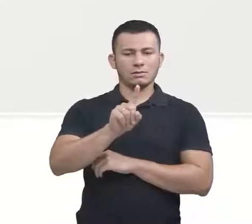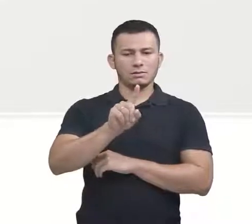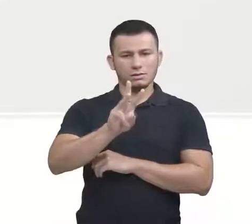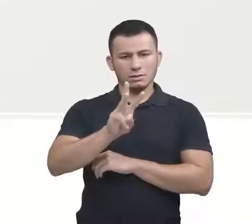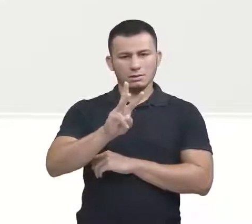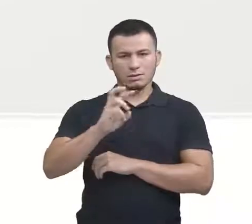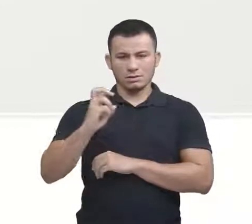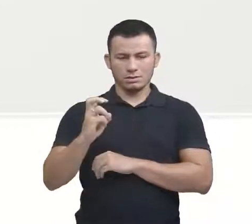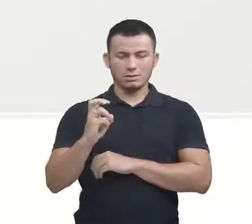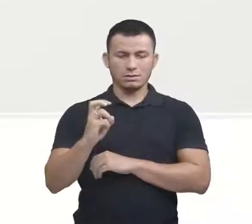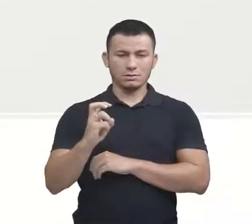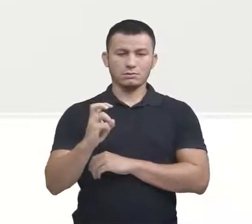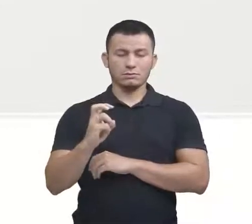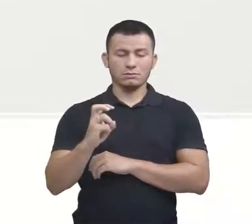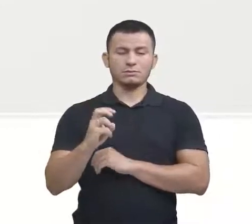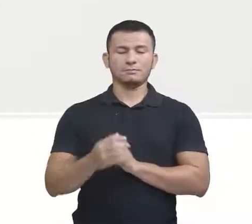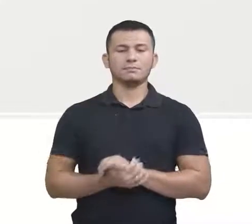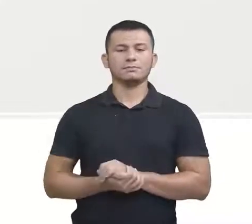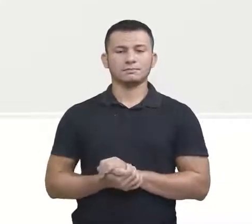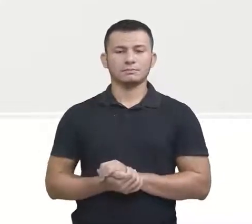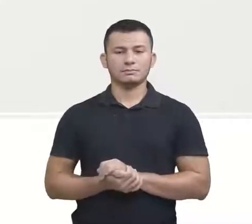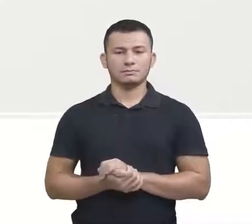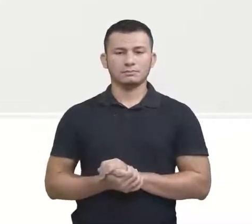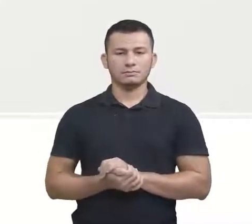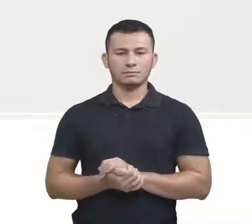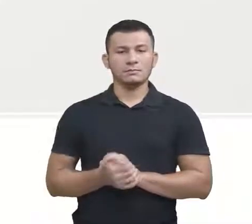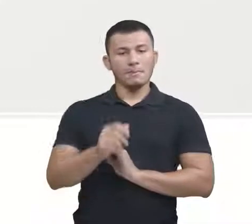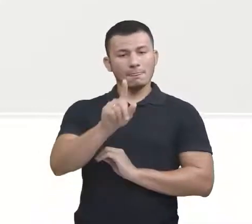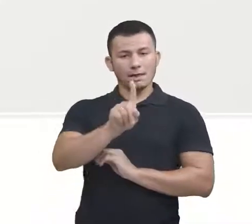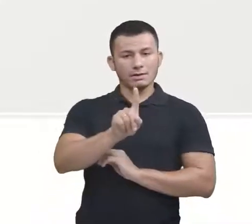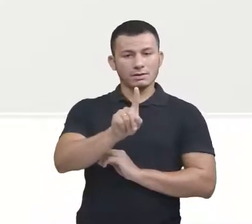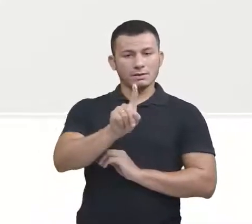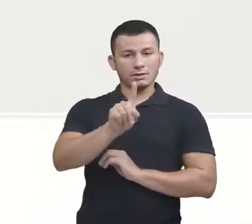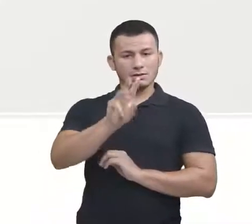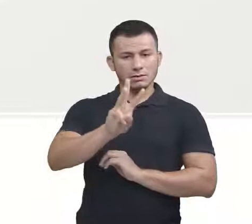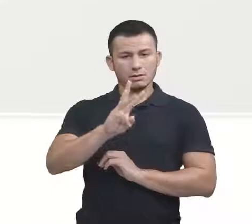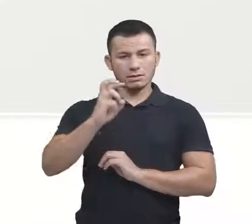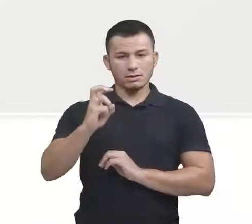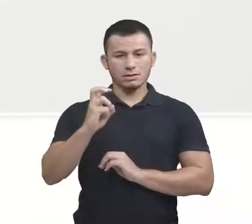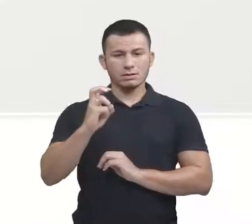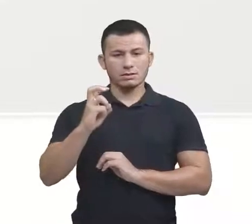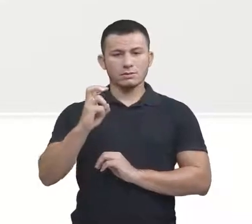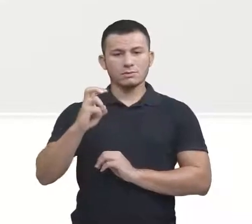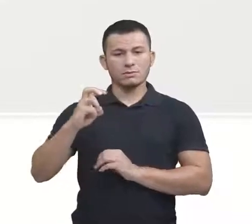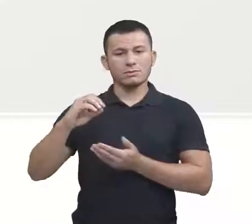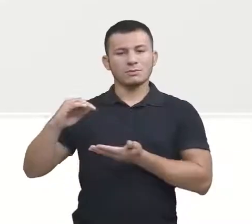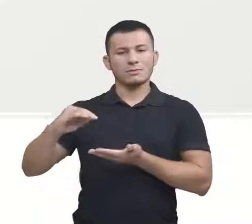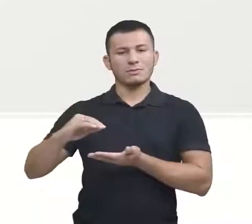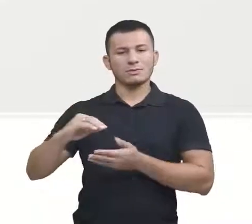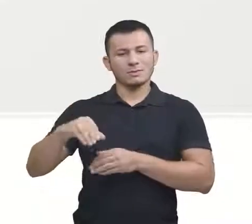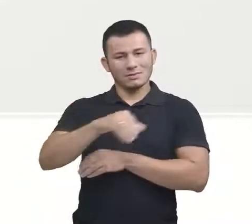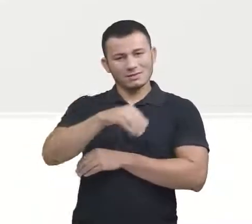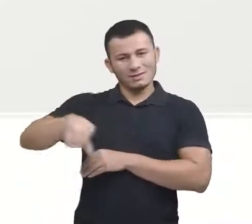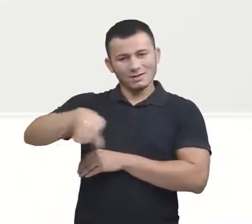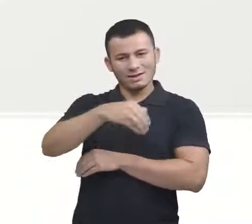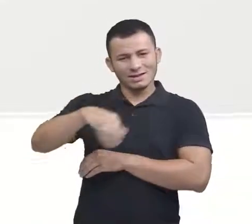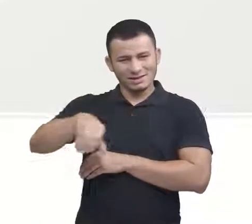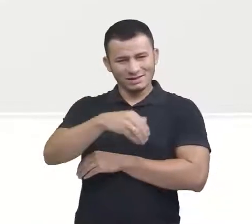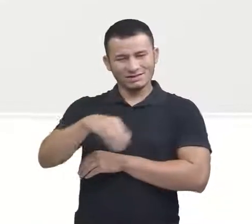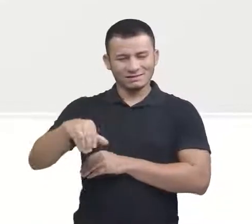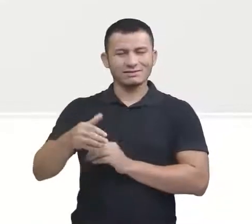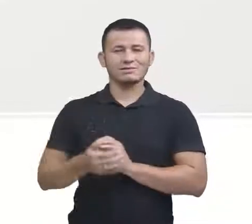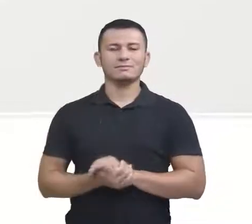135 eu tenho 135 carrinhos muitos carrinhos